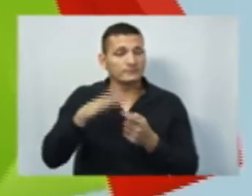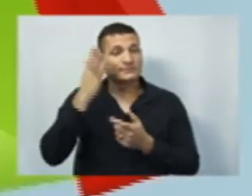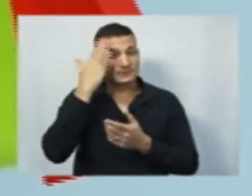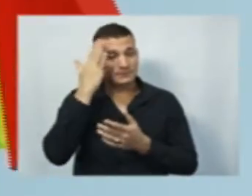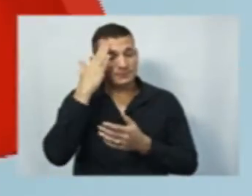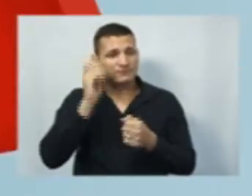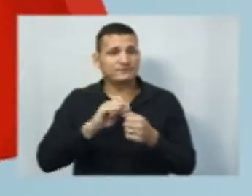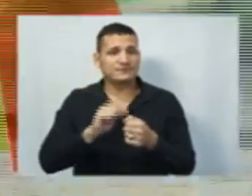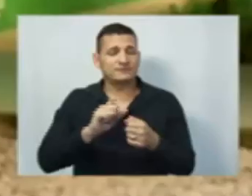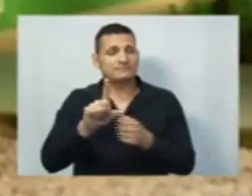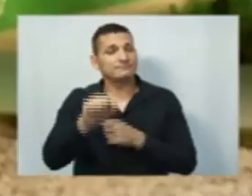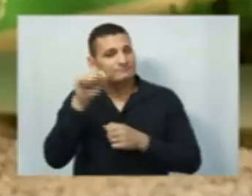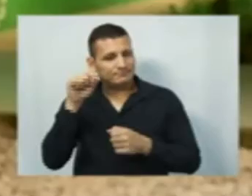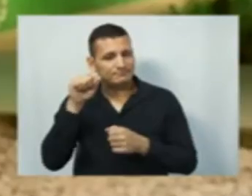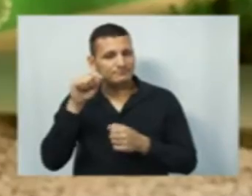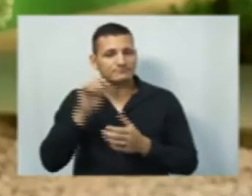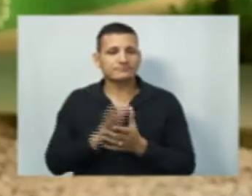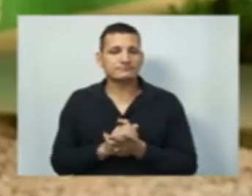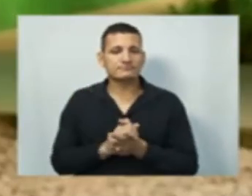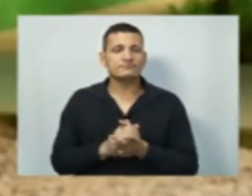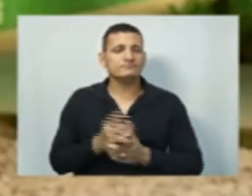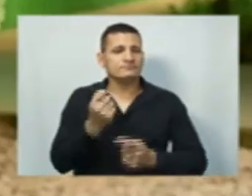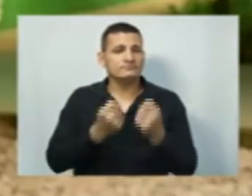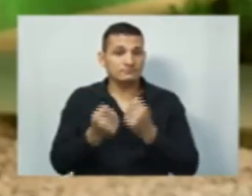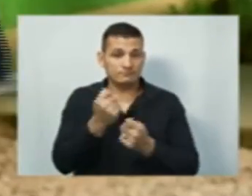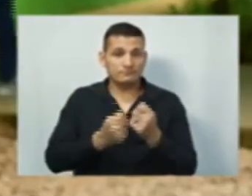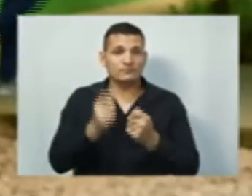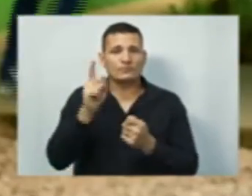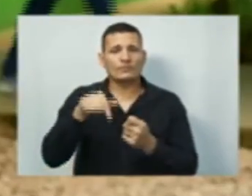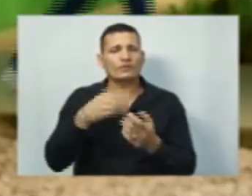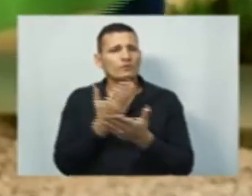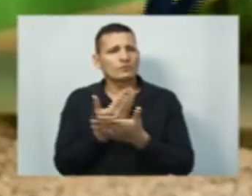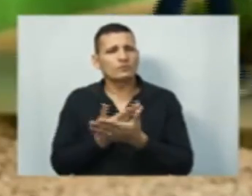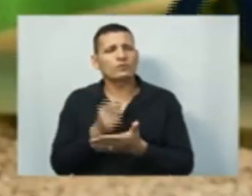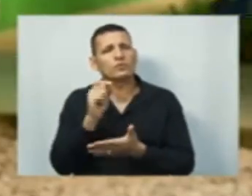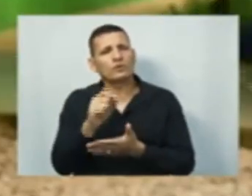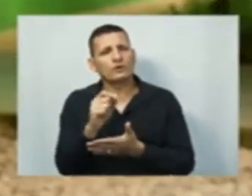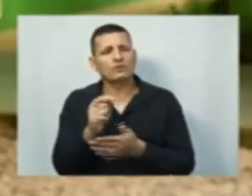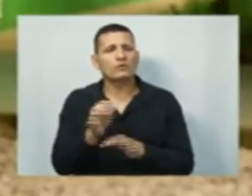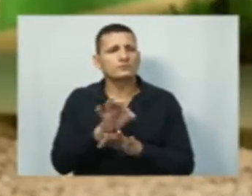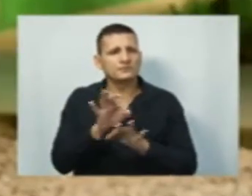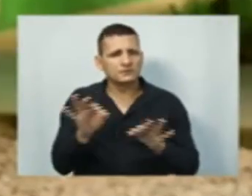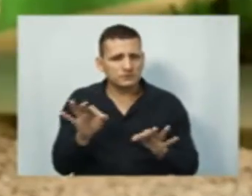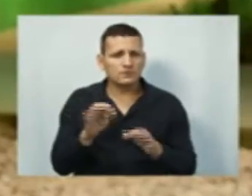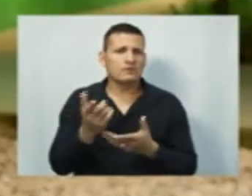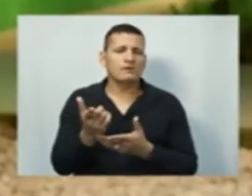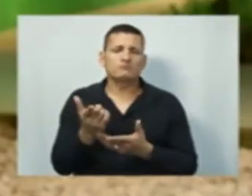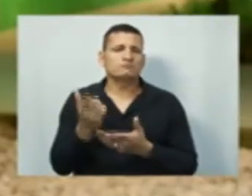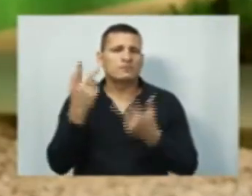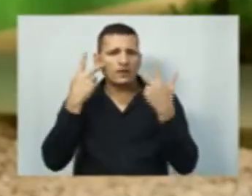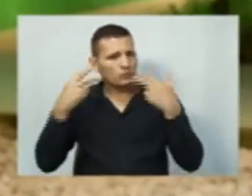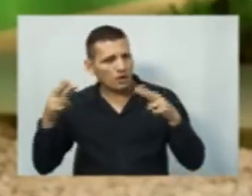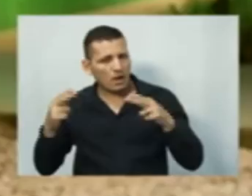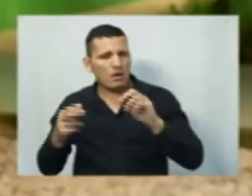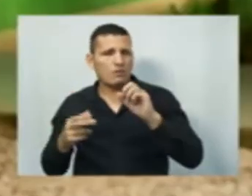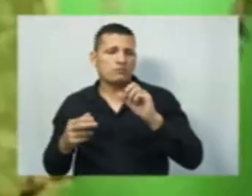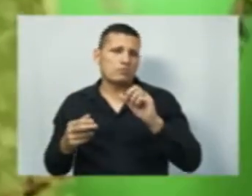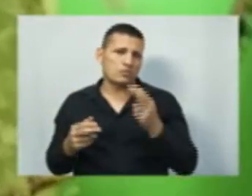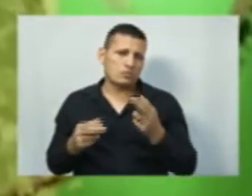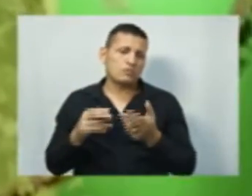fazer escolhas. Economia estuda a otimização dos recursos naturais, recursos escassos para a satisfação da